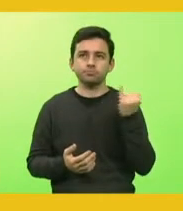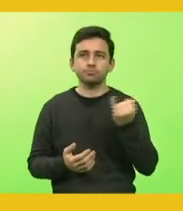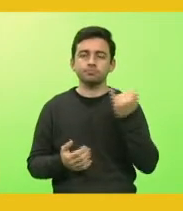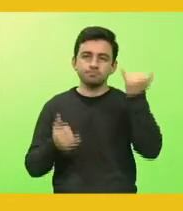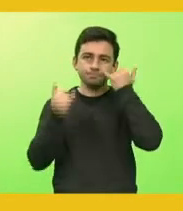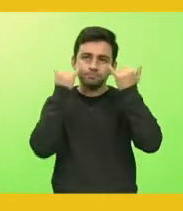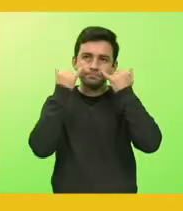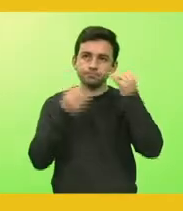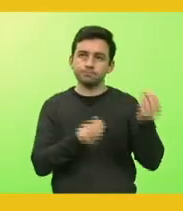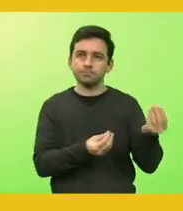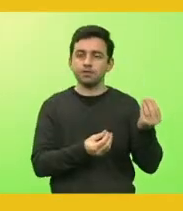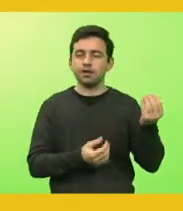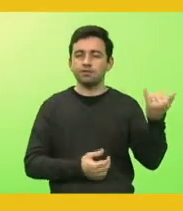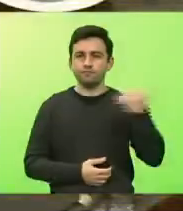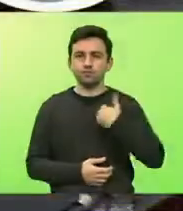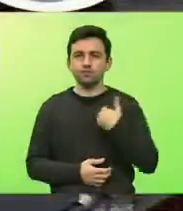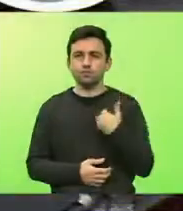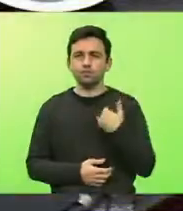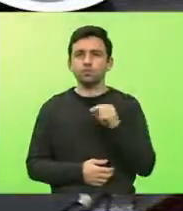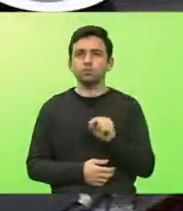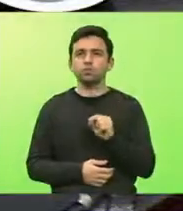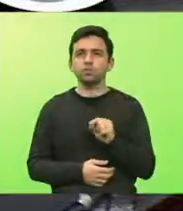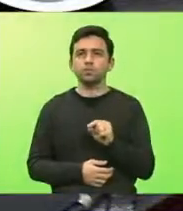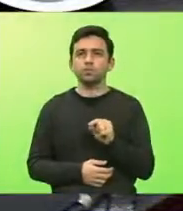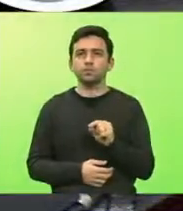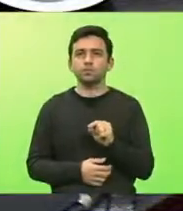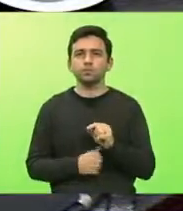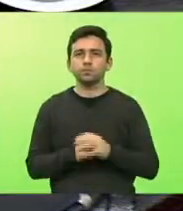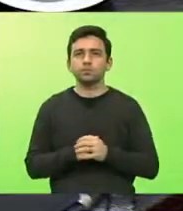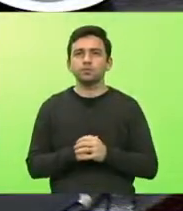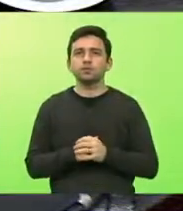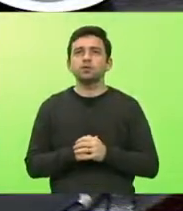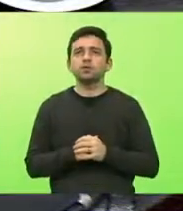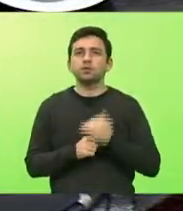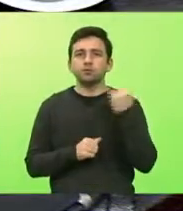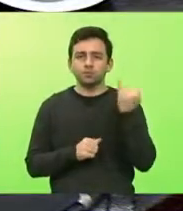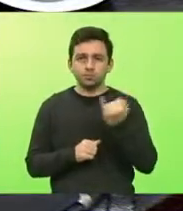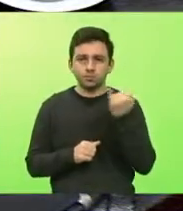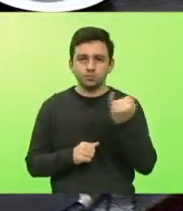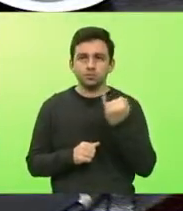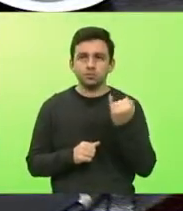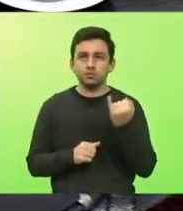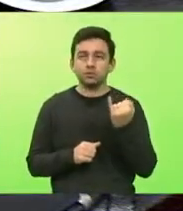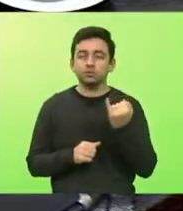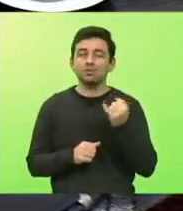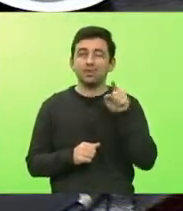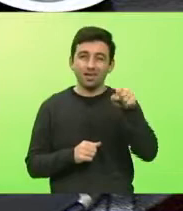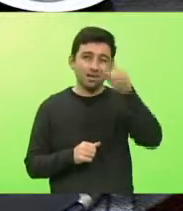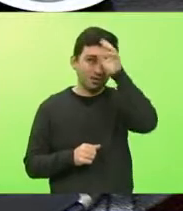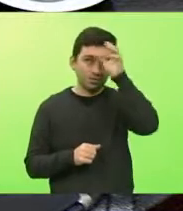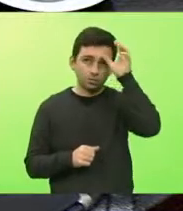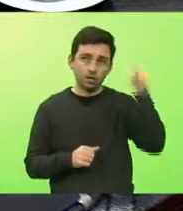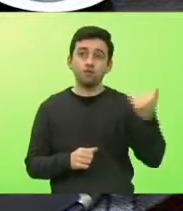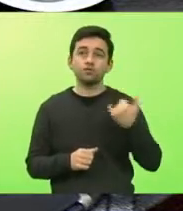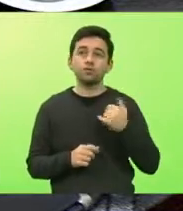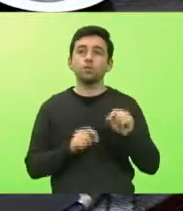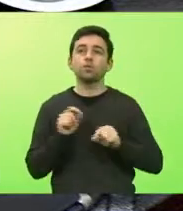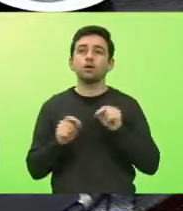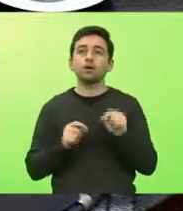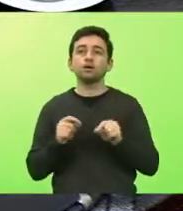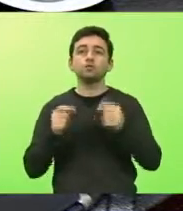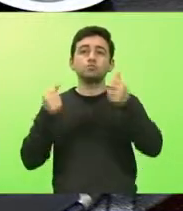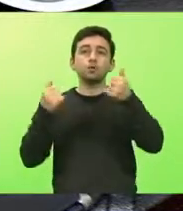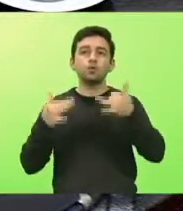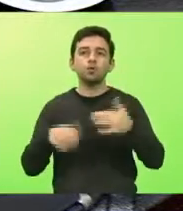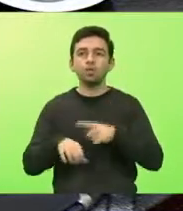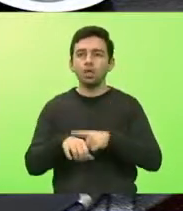nos passou, muito obrigada, pode tirar, uma informação importante que ela nos passou neste dia lá em Criciúma é que até pouco tempo